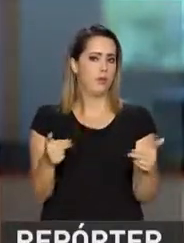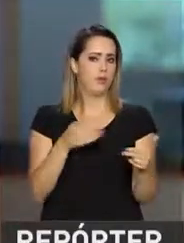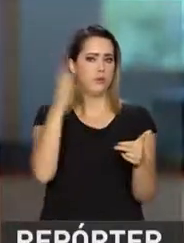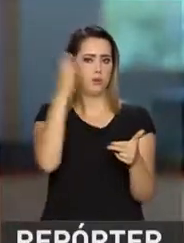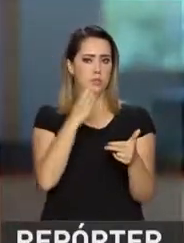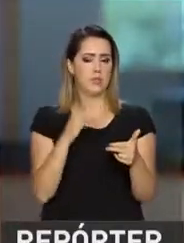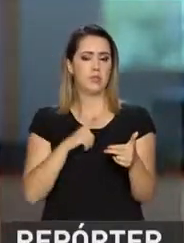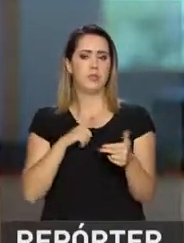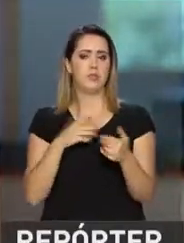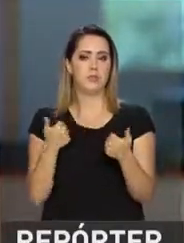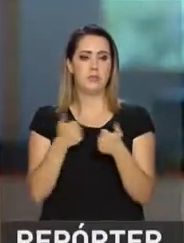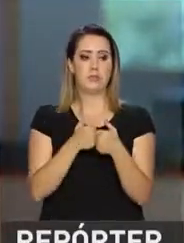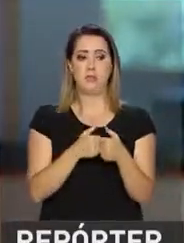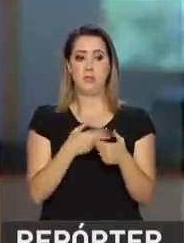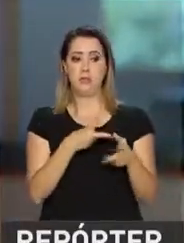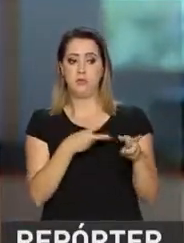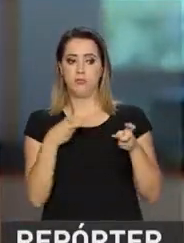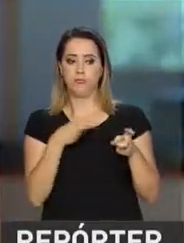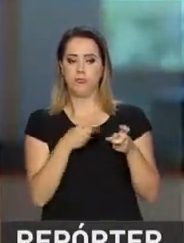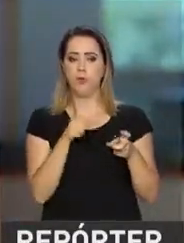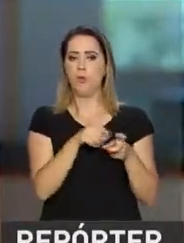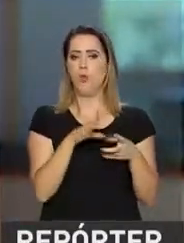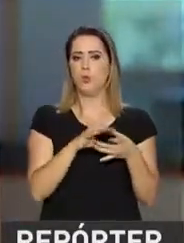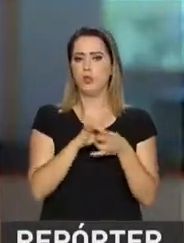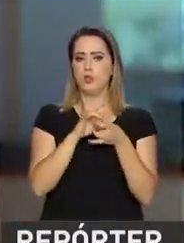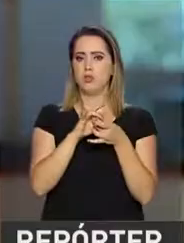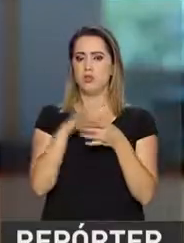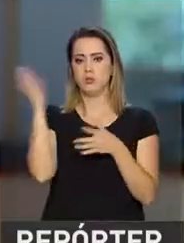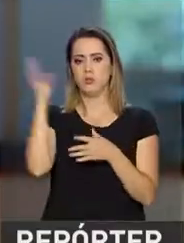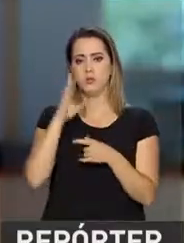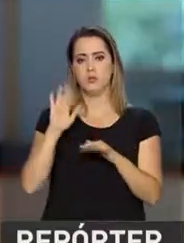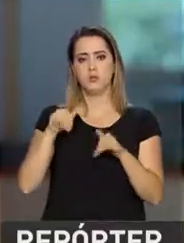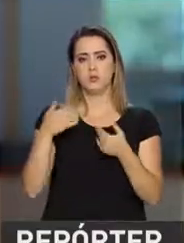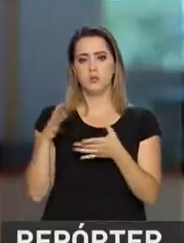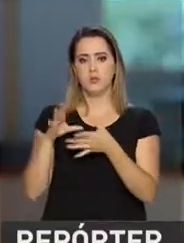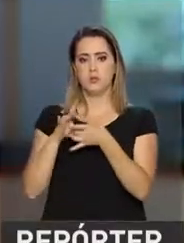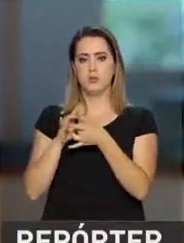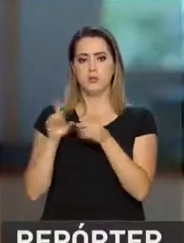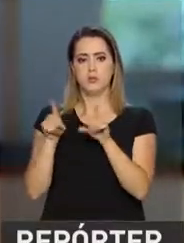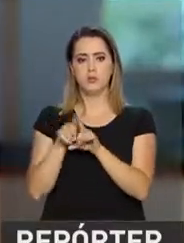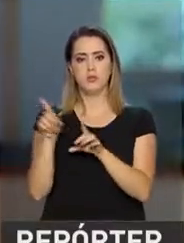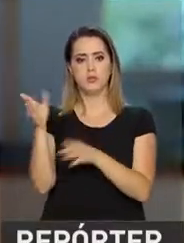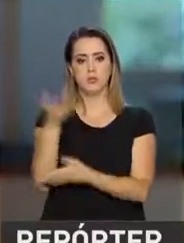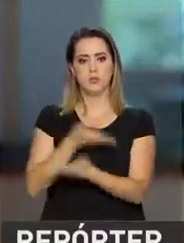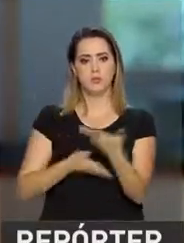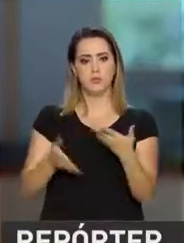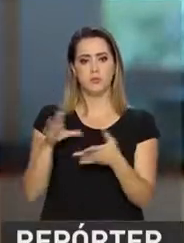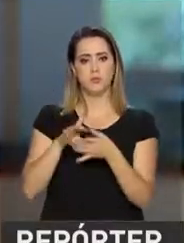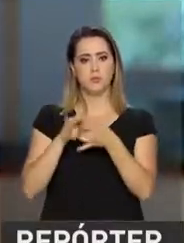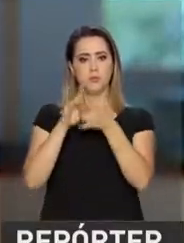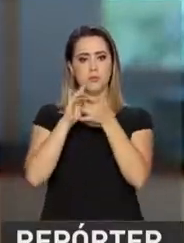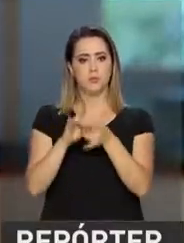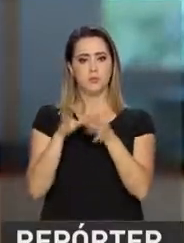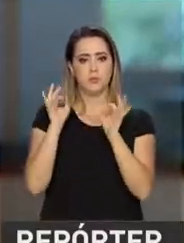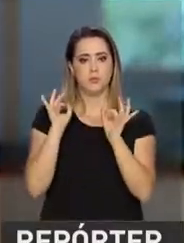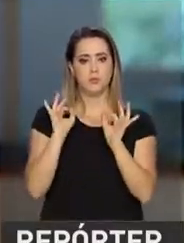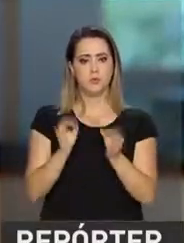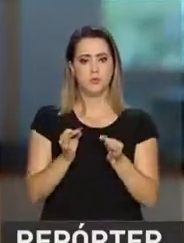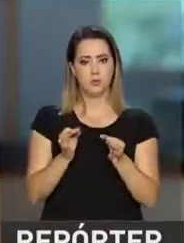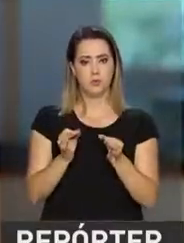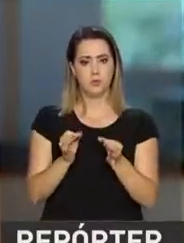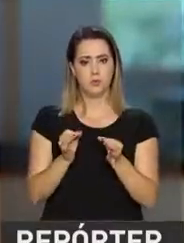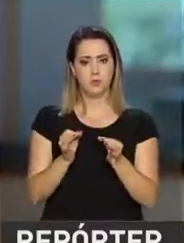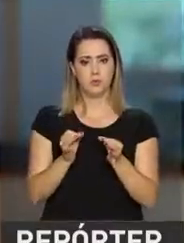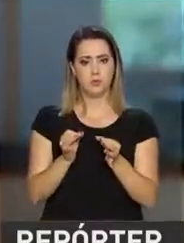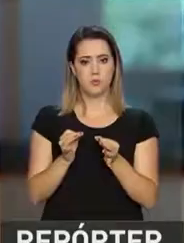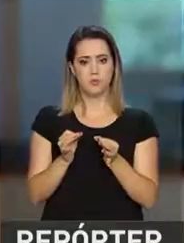há algum interesse em manter algum elo. E nesse elo, eles são parceiros absolutamente perfeitos